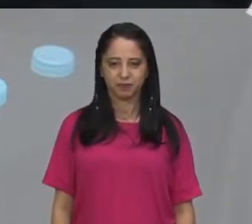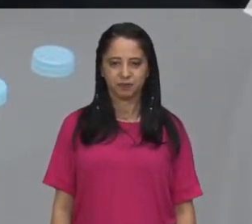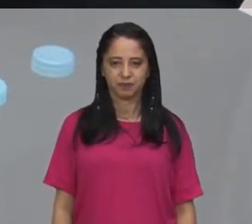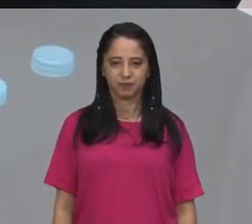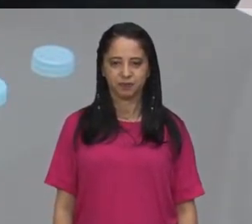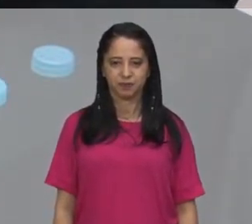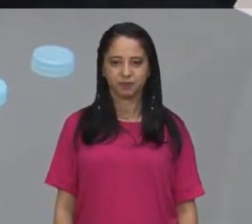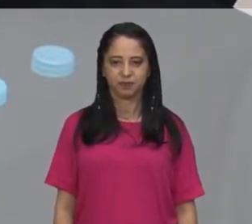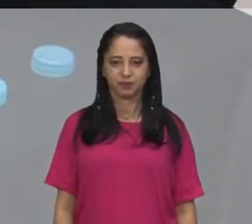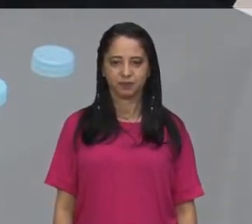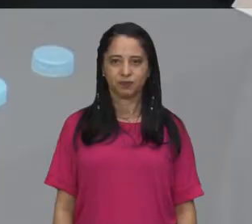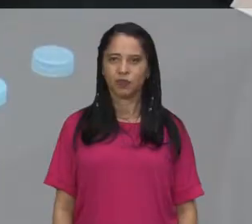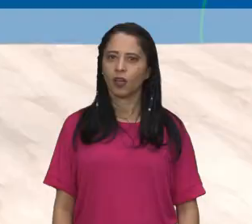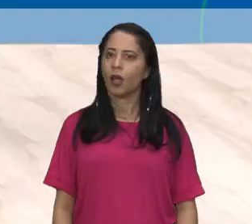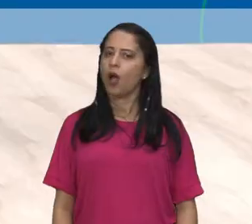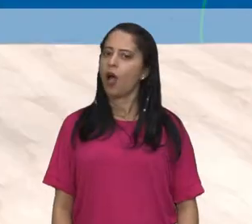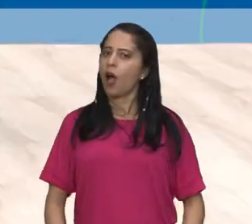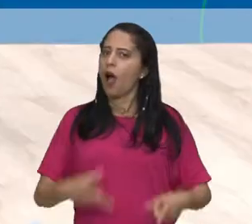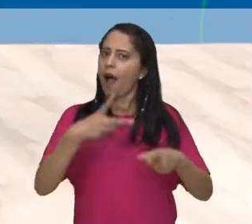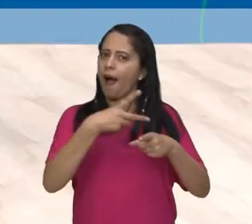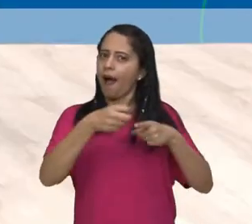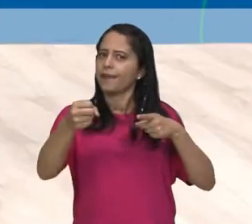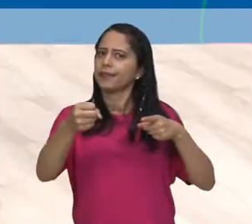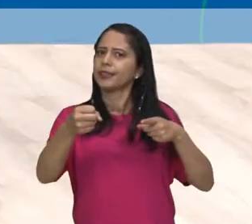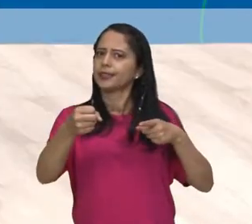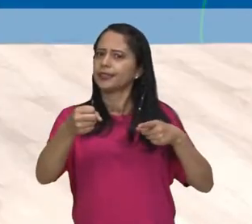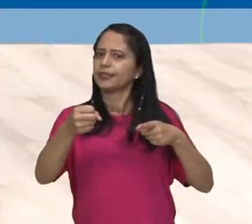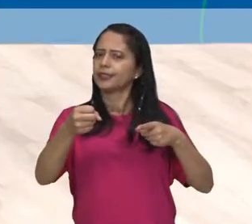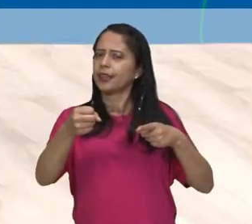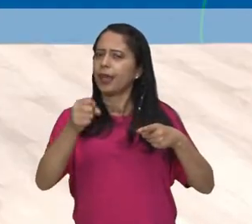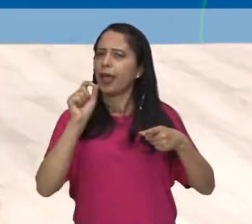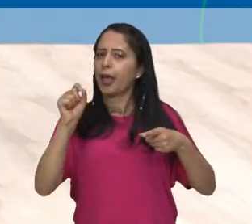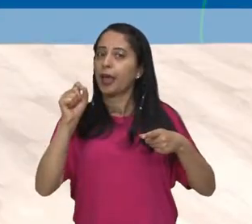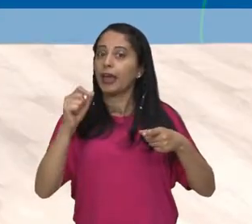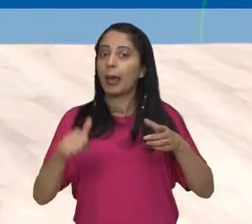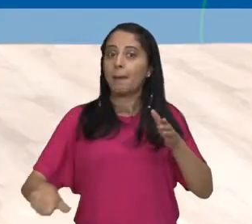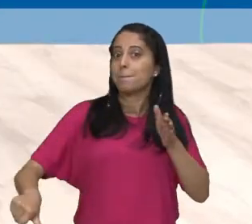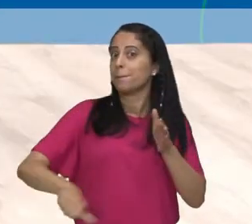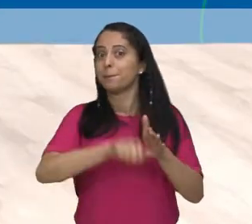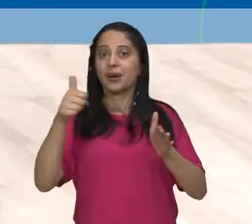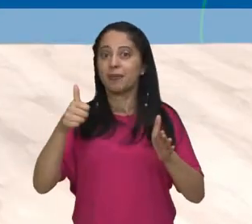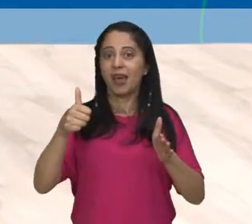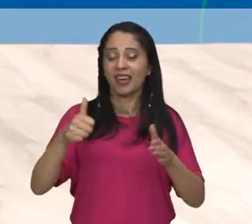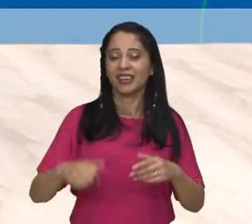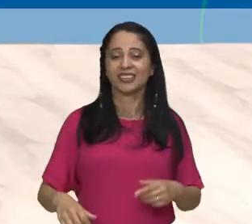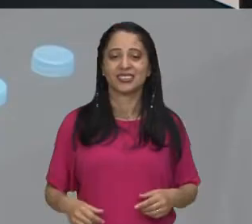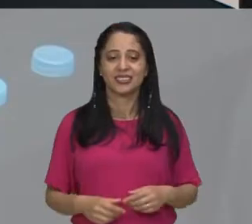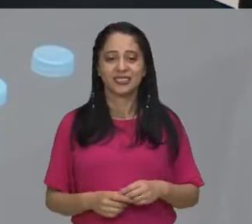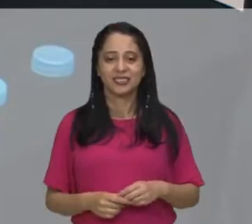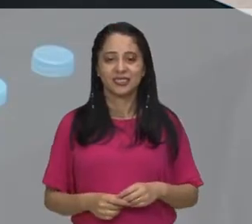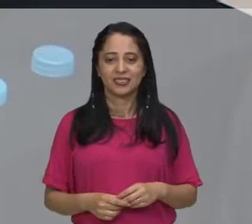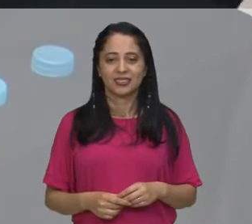Ó, será que ganha quem conseguir acertar a primeira então, hein? Porque tá, parece fácil, mas não é.